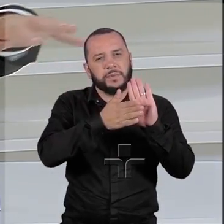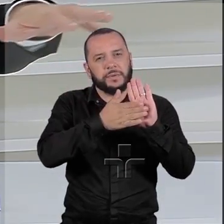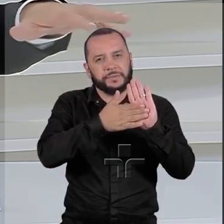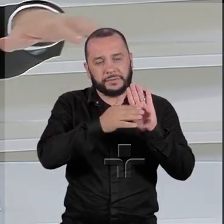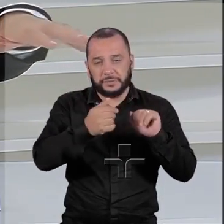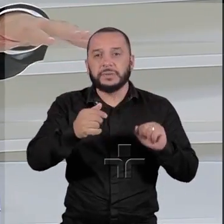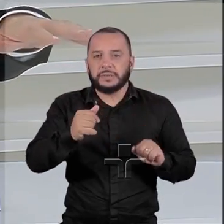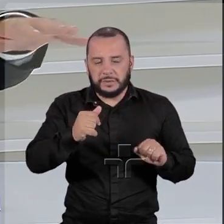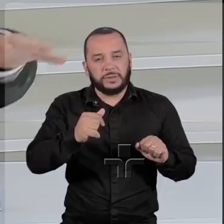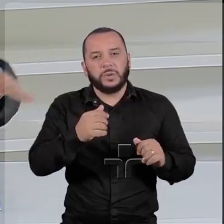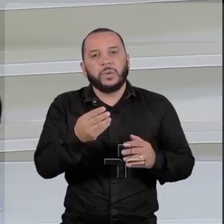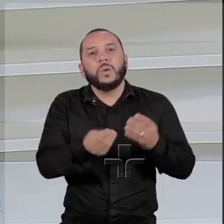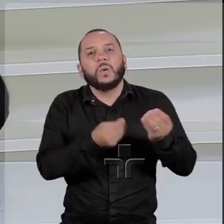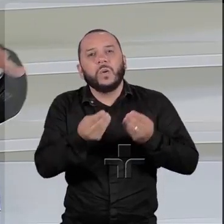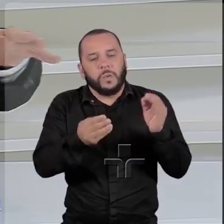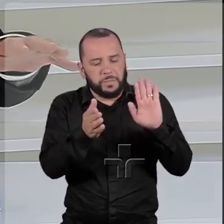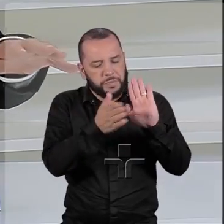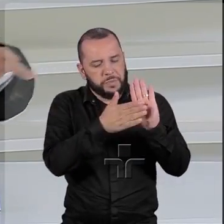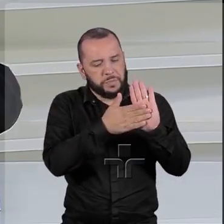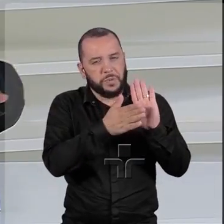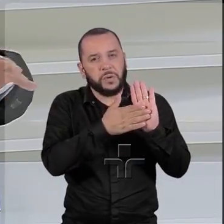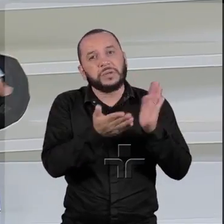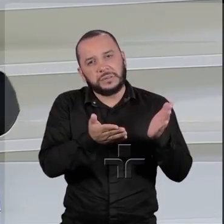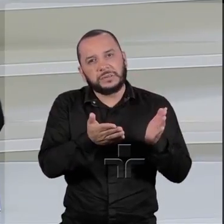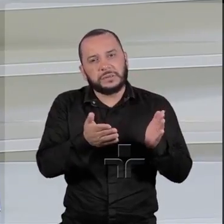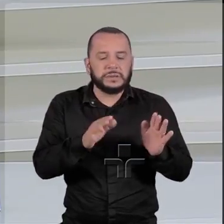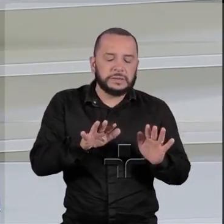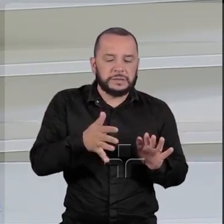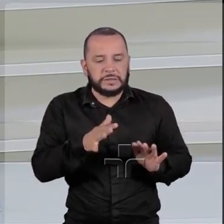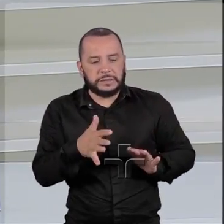nos moldes dessa daqui, um mais lá, mais menos